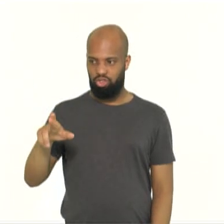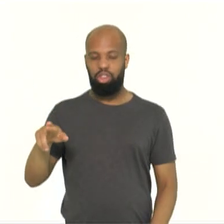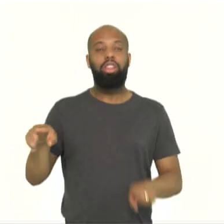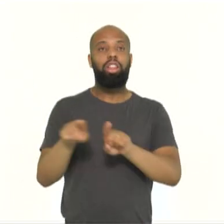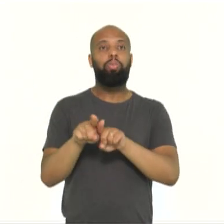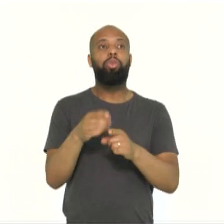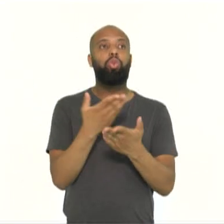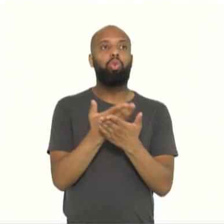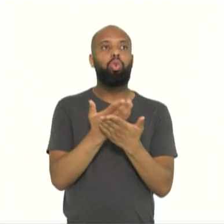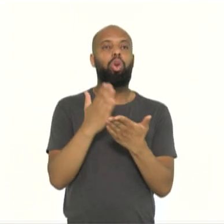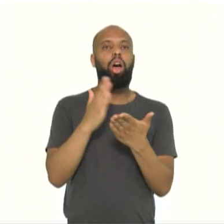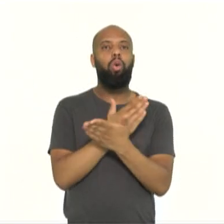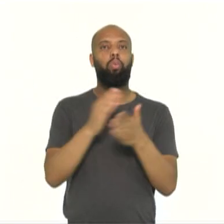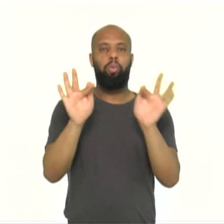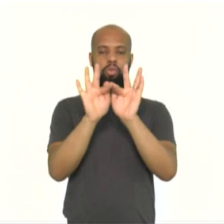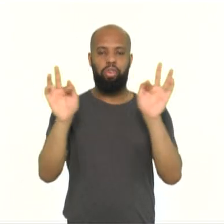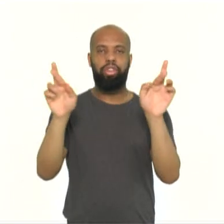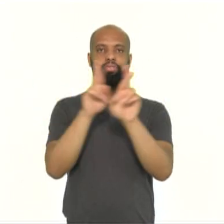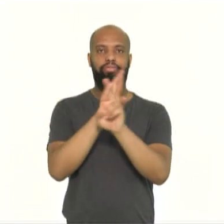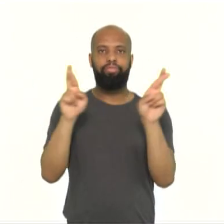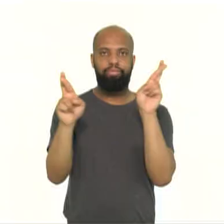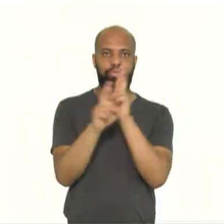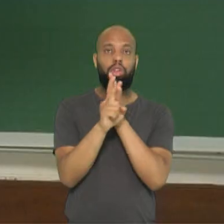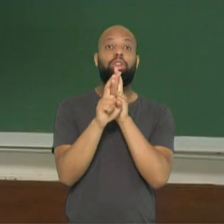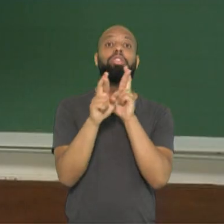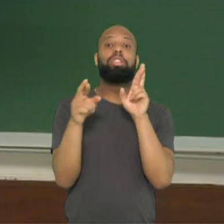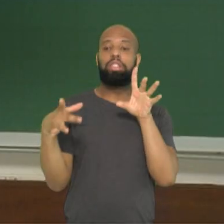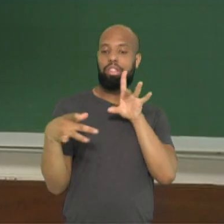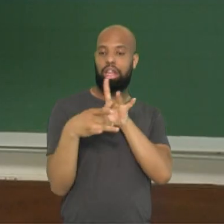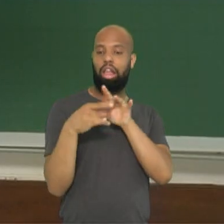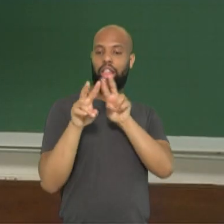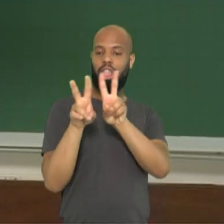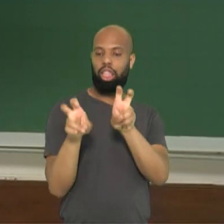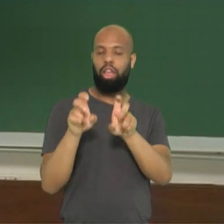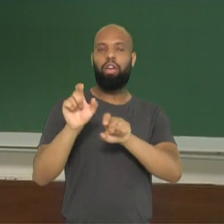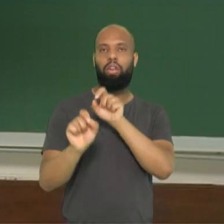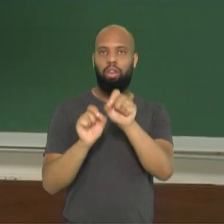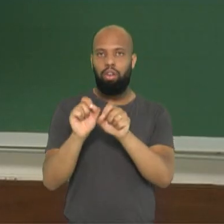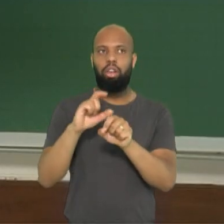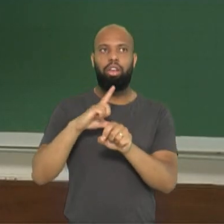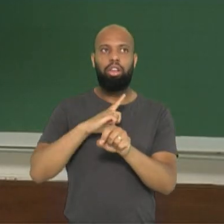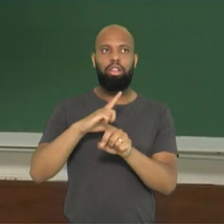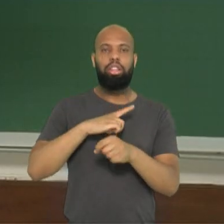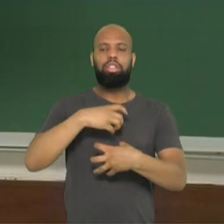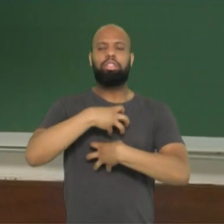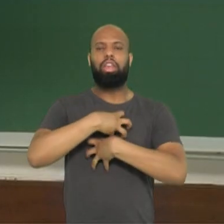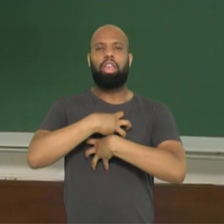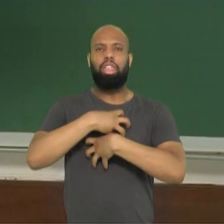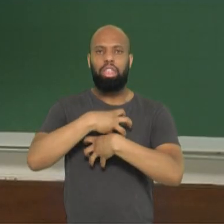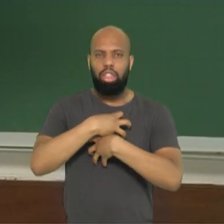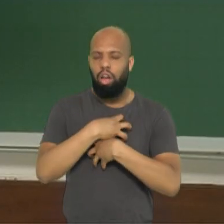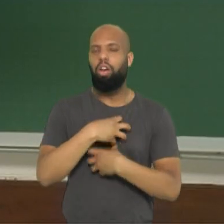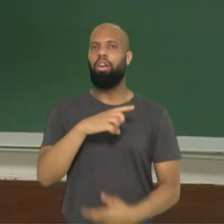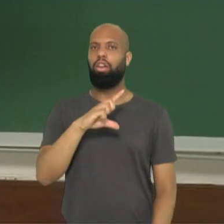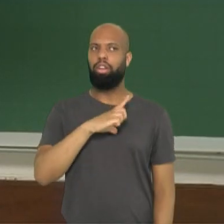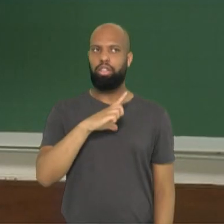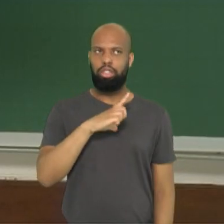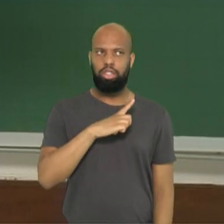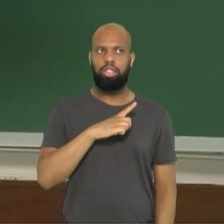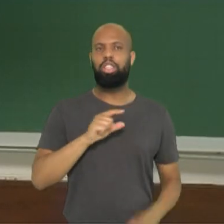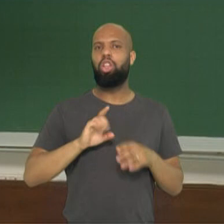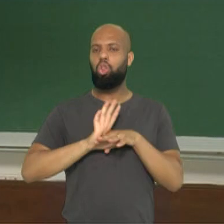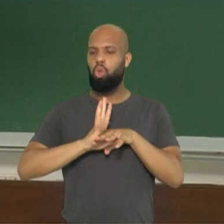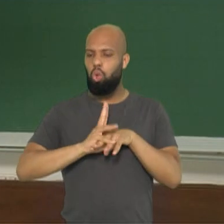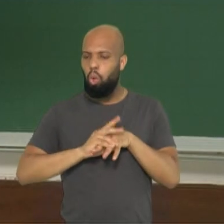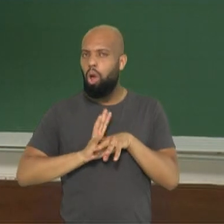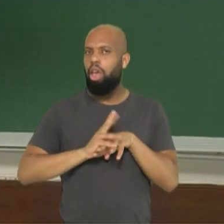algumas expressões relacionadas ao tema, que era aqueles sintomas de